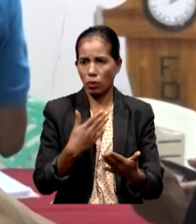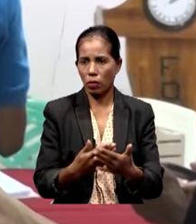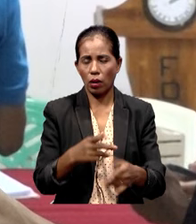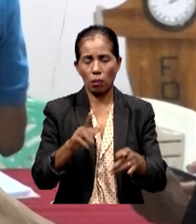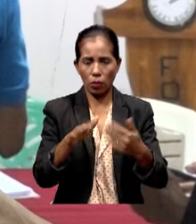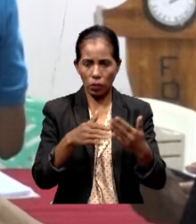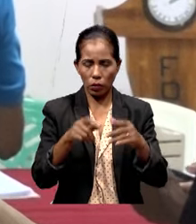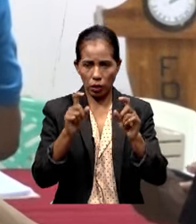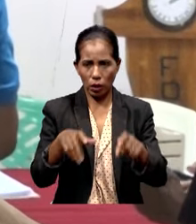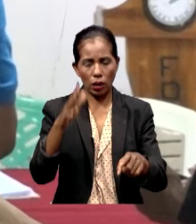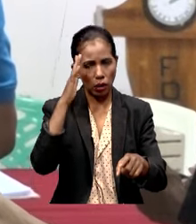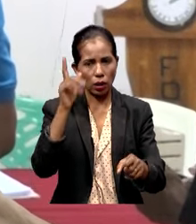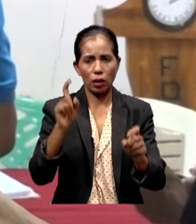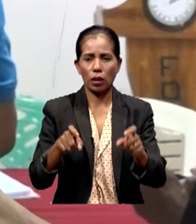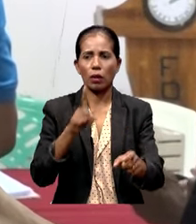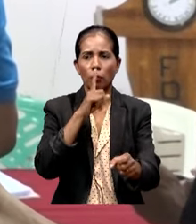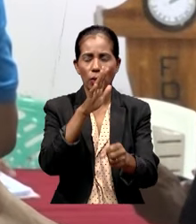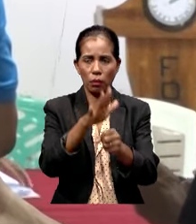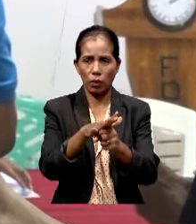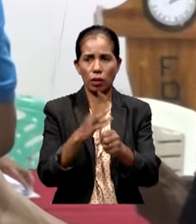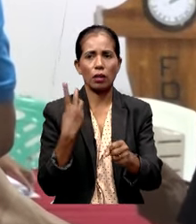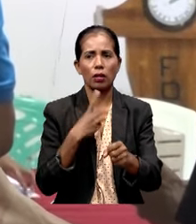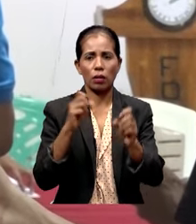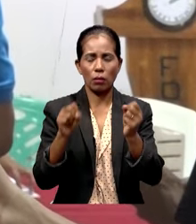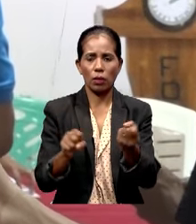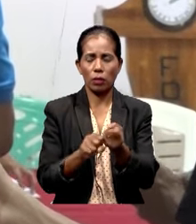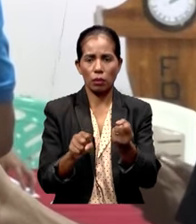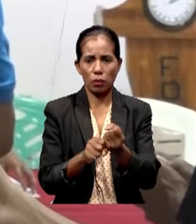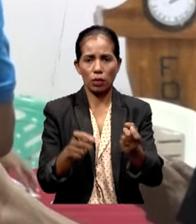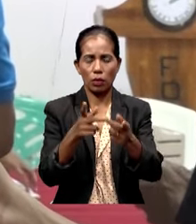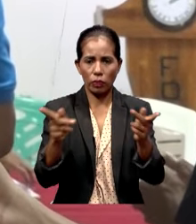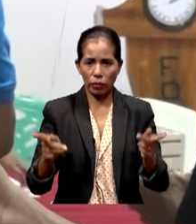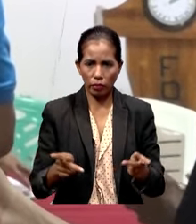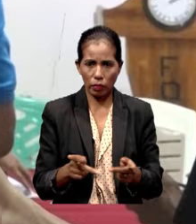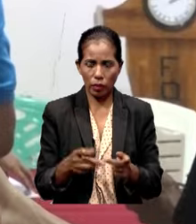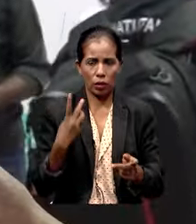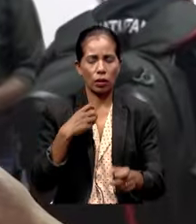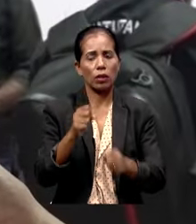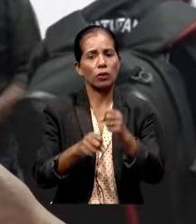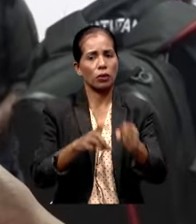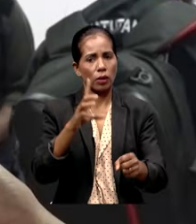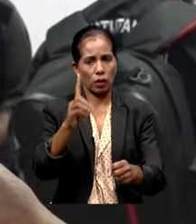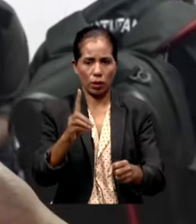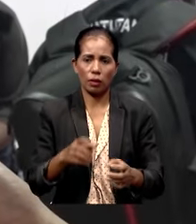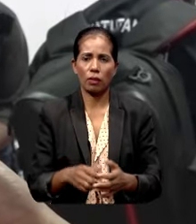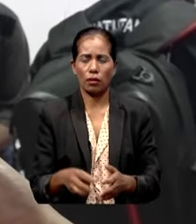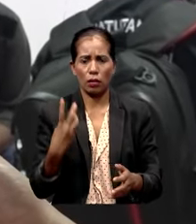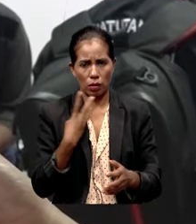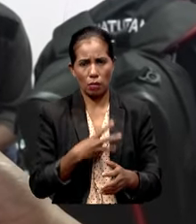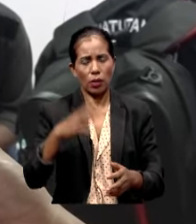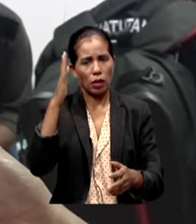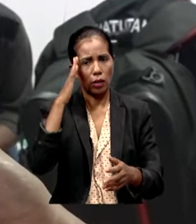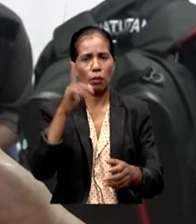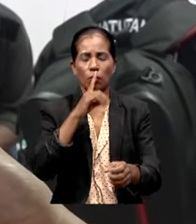tem consciente que te tem que jurar. Para ita bele ma contribuir ba ambiente ne be conducivo ba itini sociedade. E a Manoen, que até